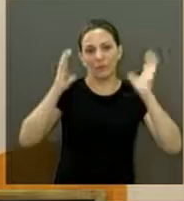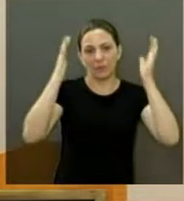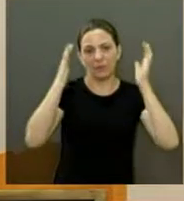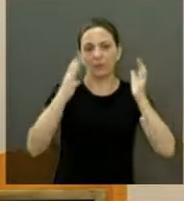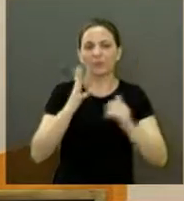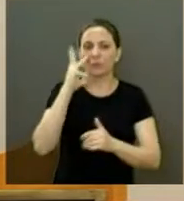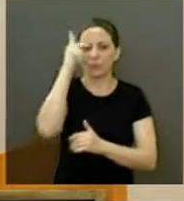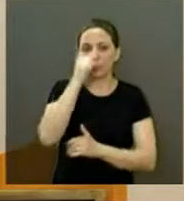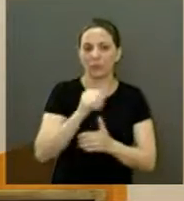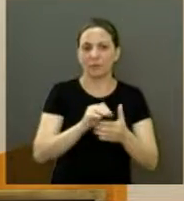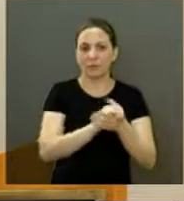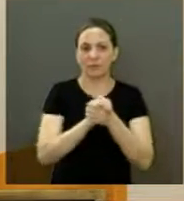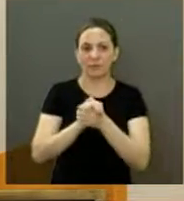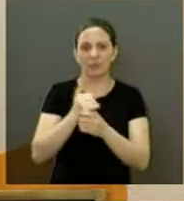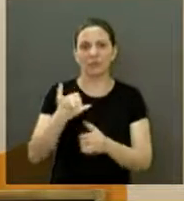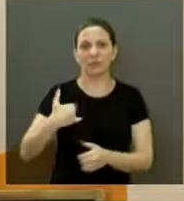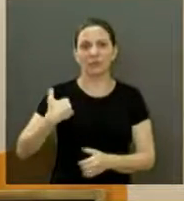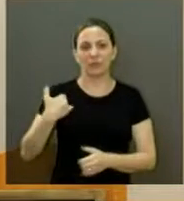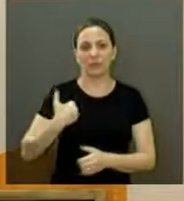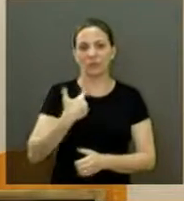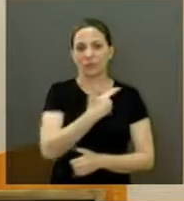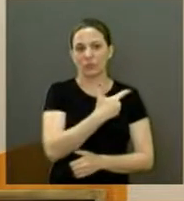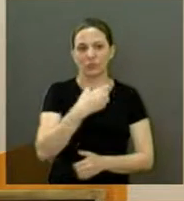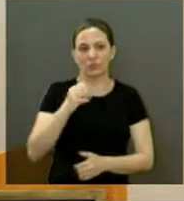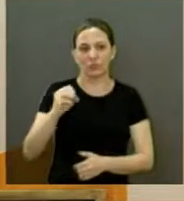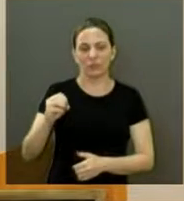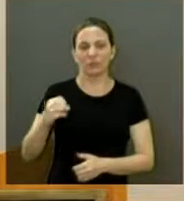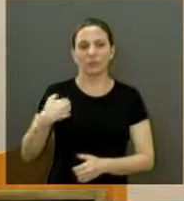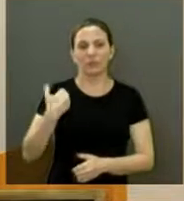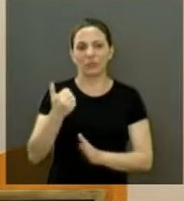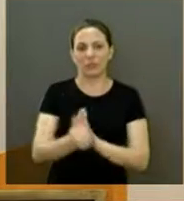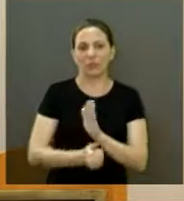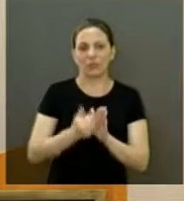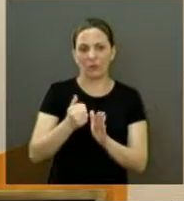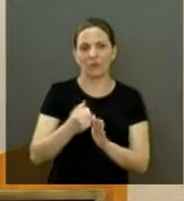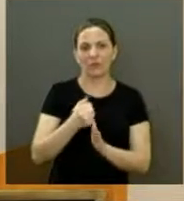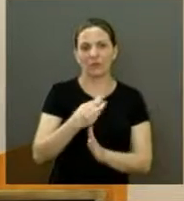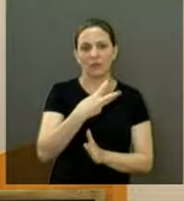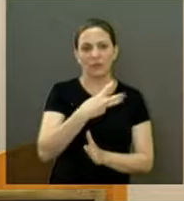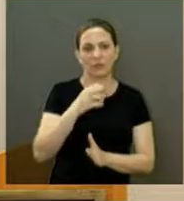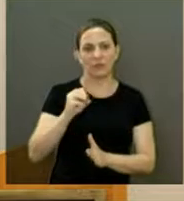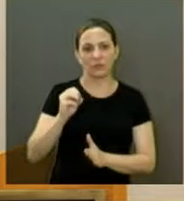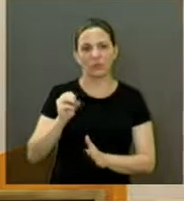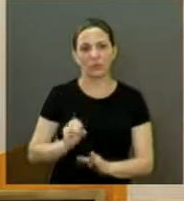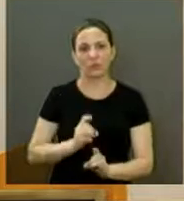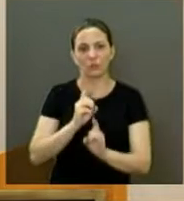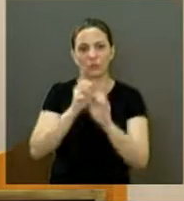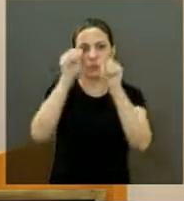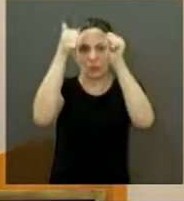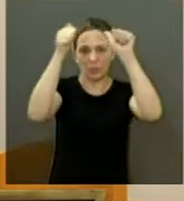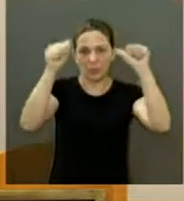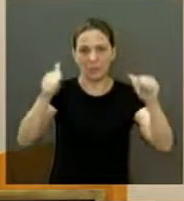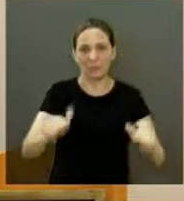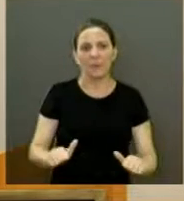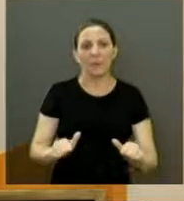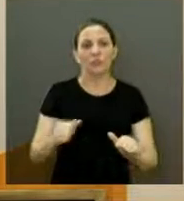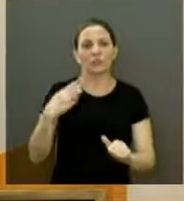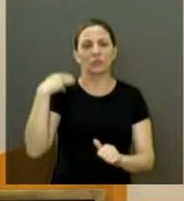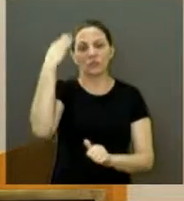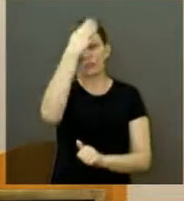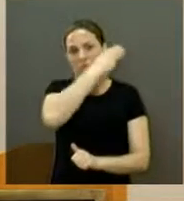e 300 anos que achou a imagem da senhora aparecida e 50 anos da paróquia nossa senhora